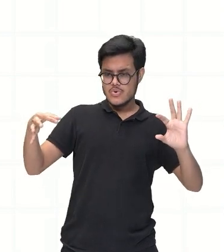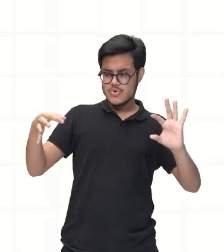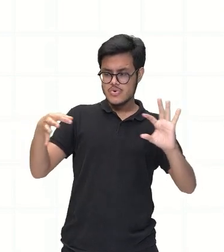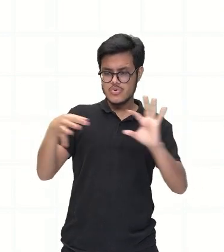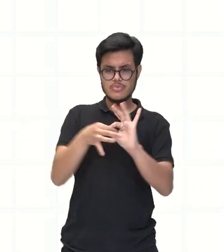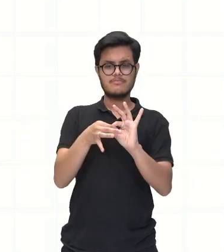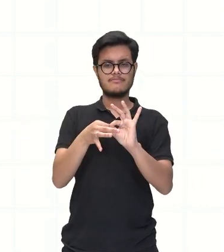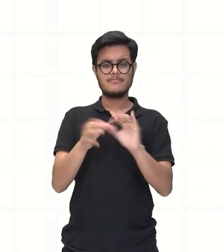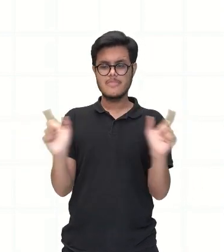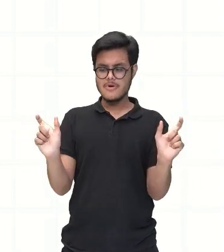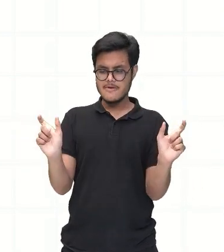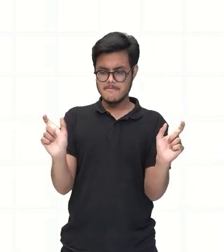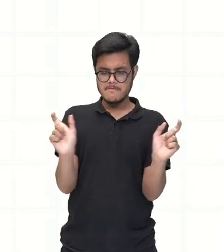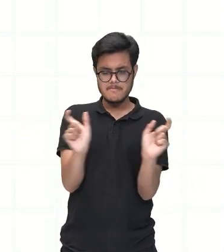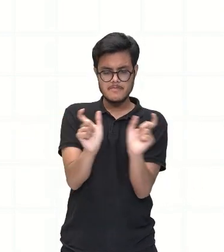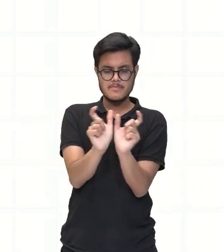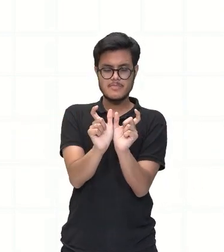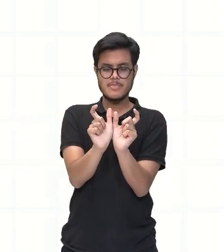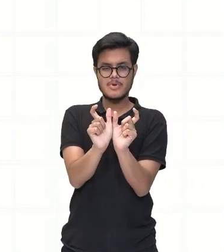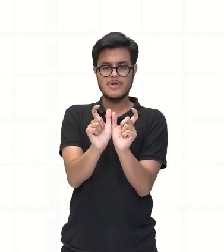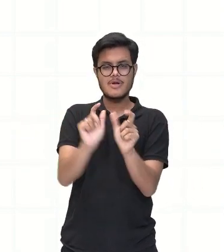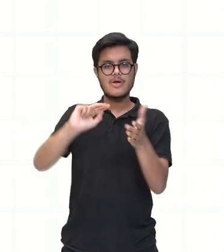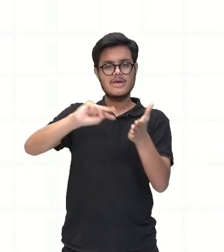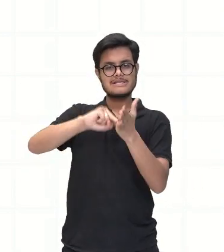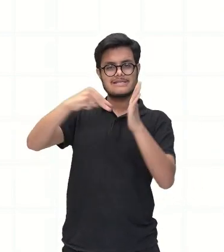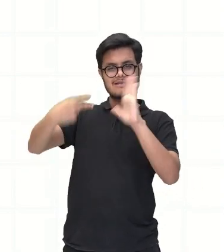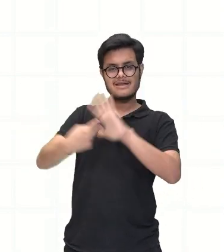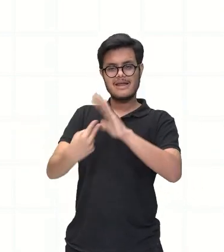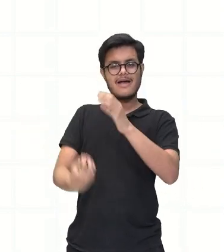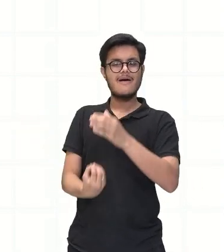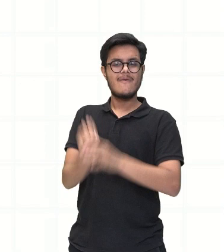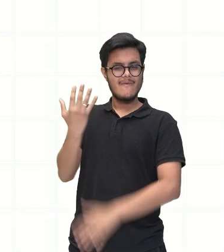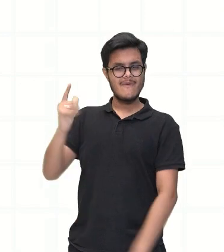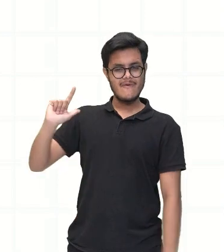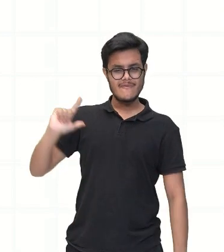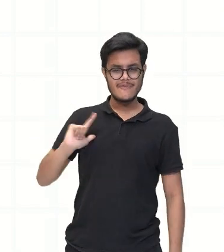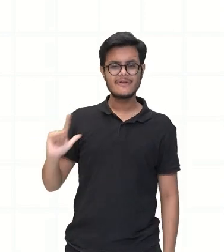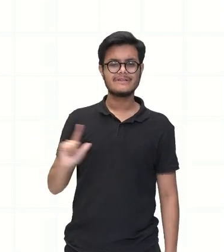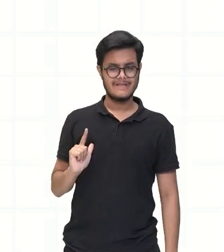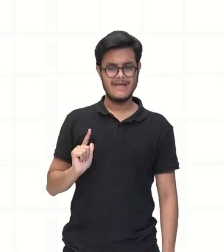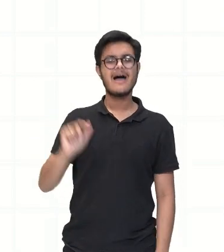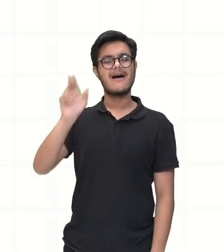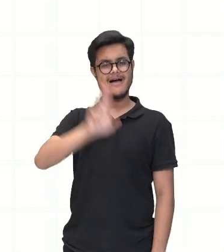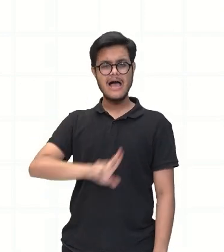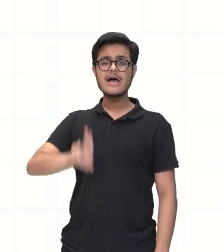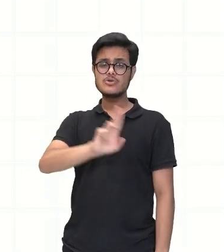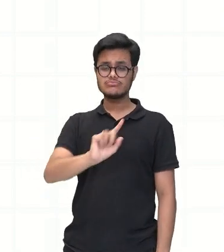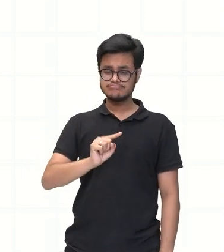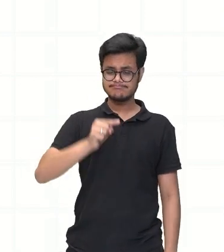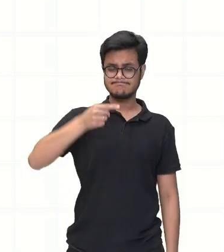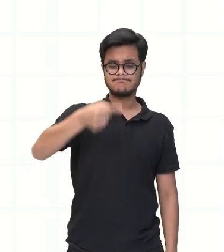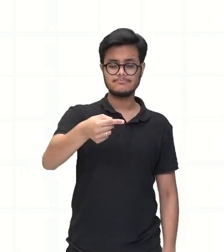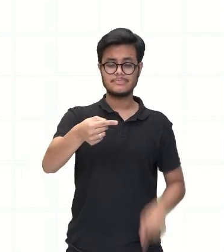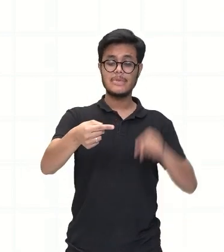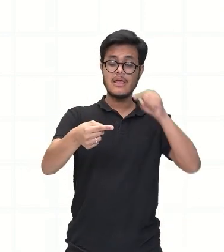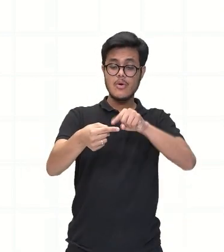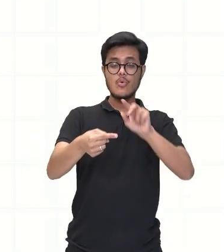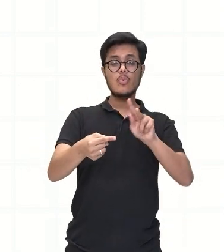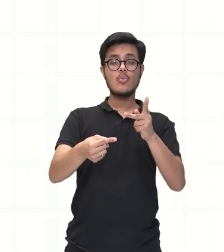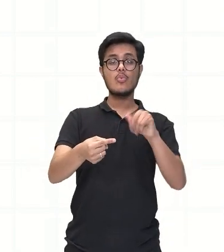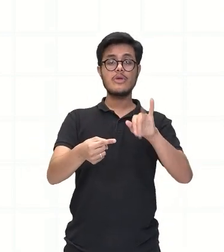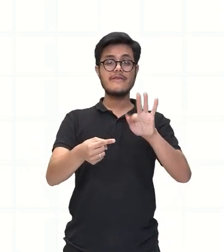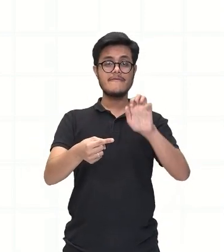e a fonética, ou seja, o som. Então, você vai utilizar quando tiver essas palavras se juntarem e tiver